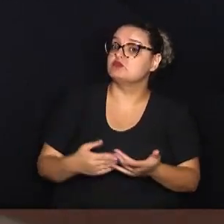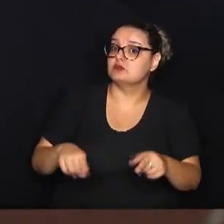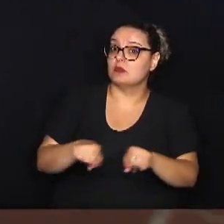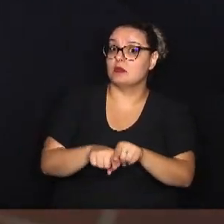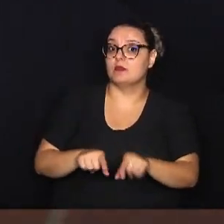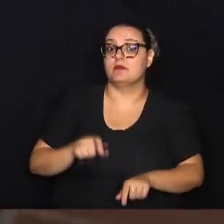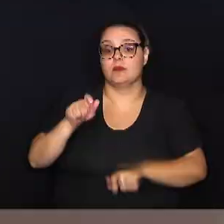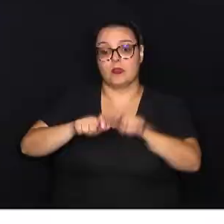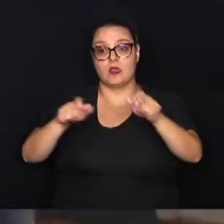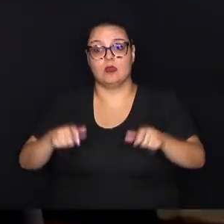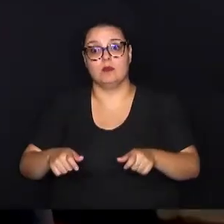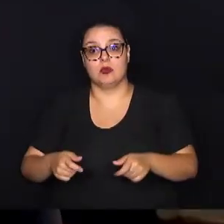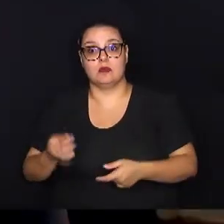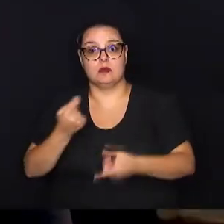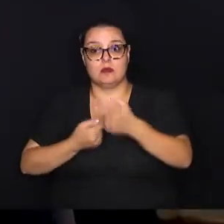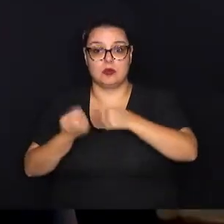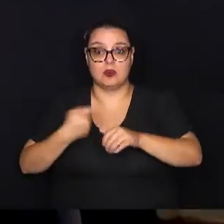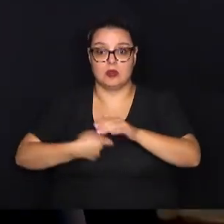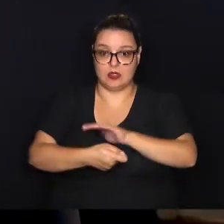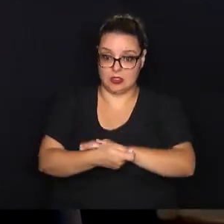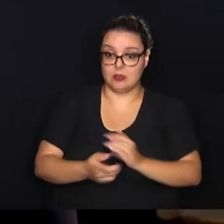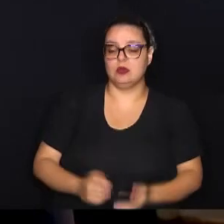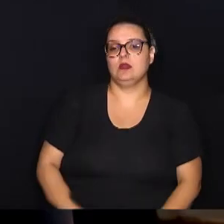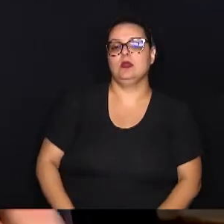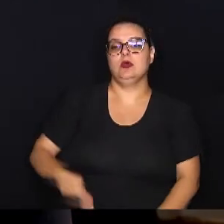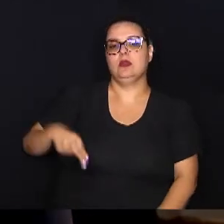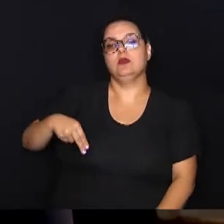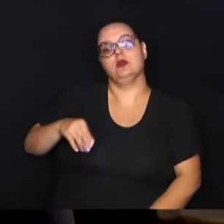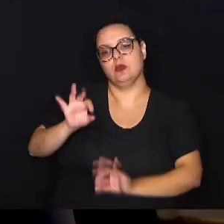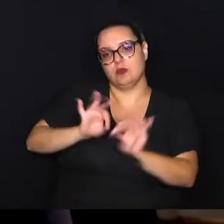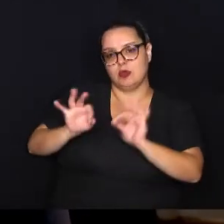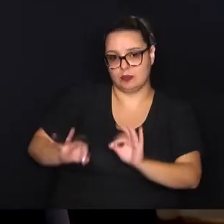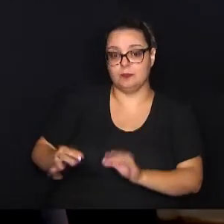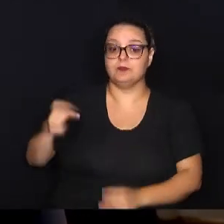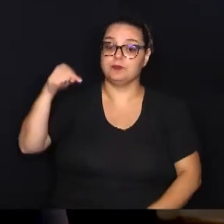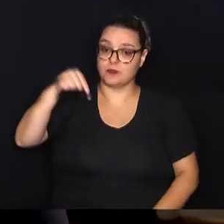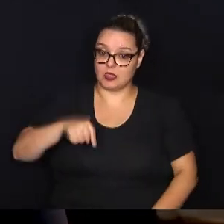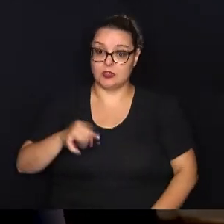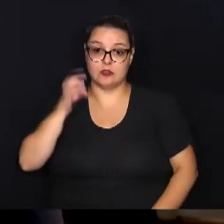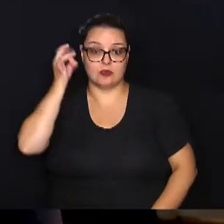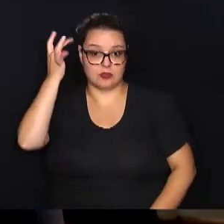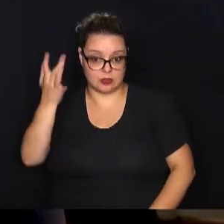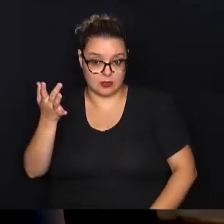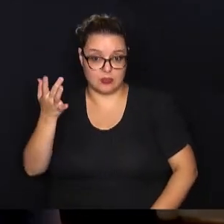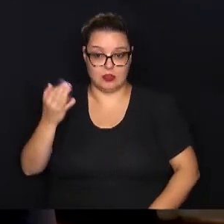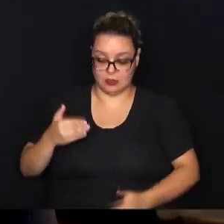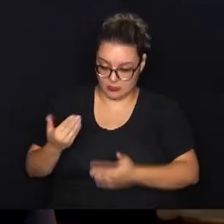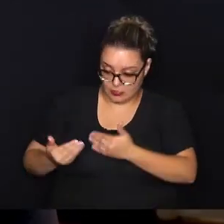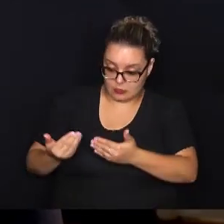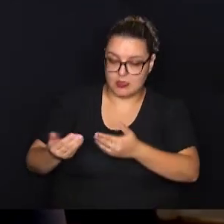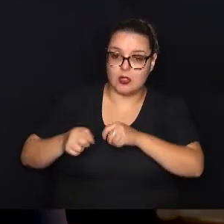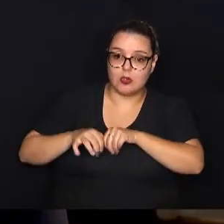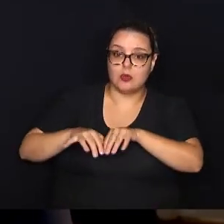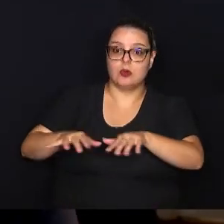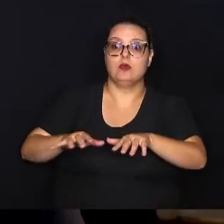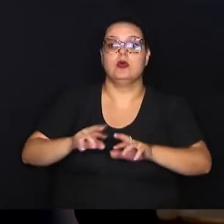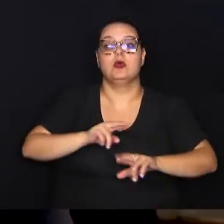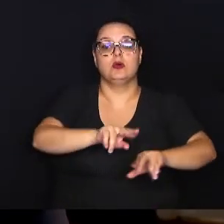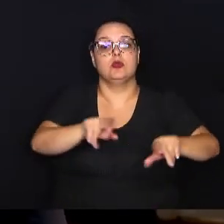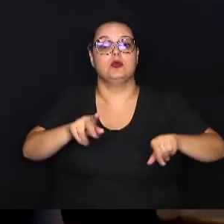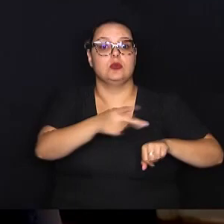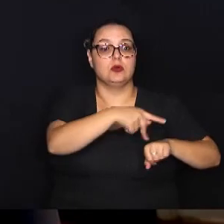que investem no projeto. NOREC facilita que isso possa passar para que os diferentes